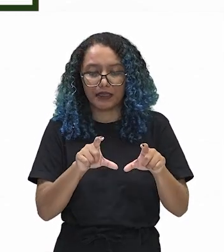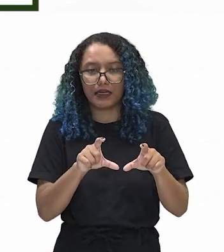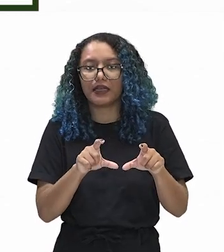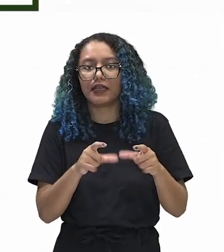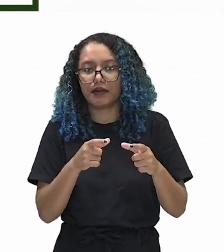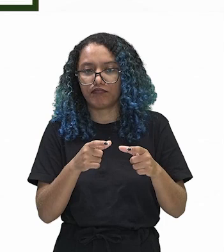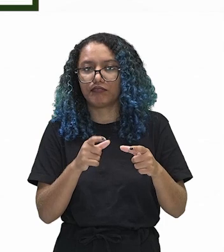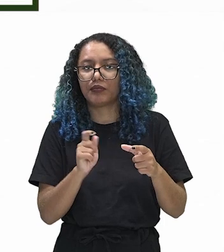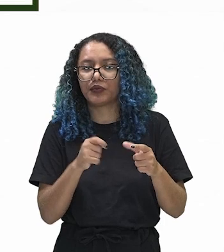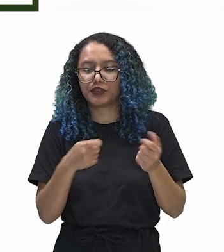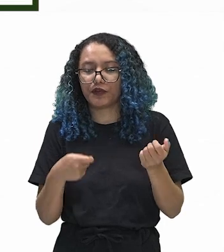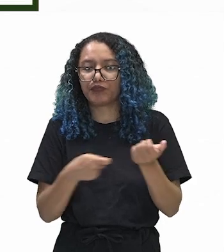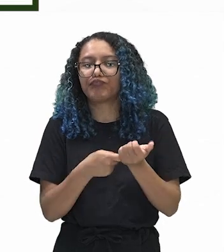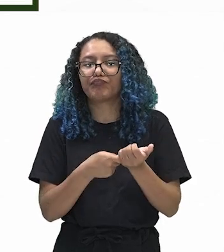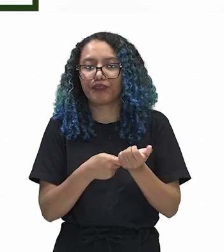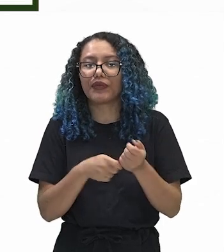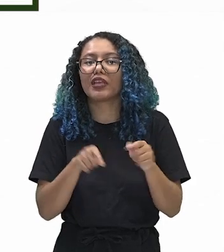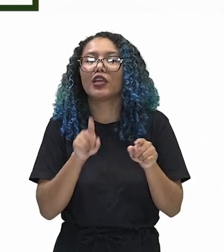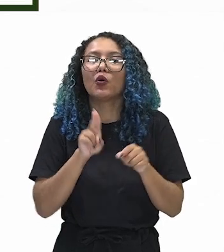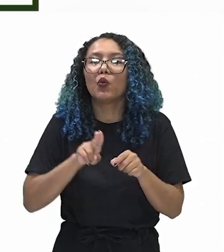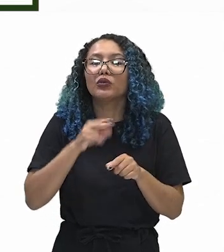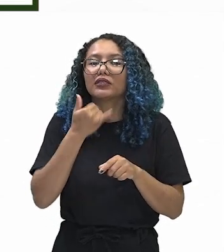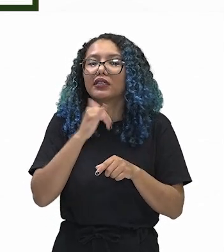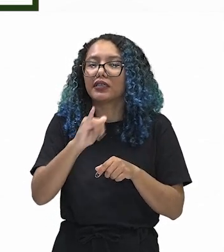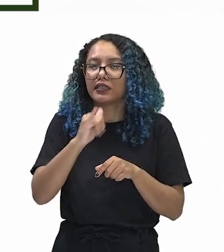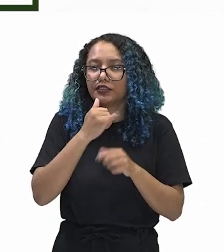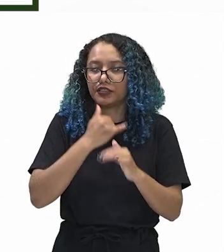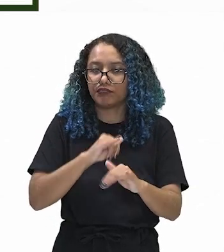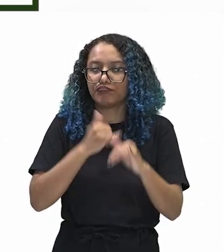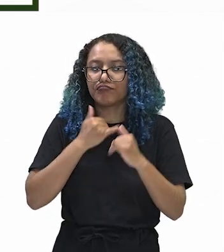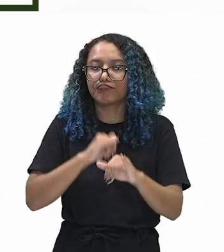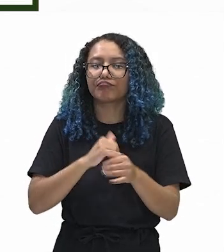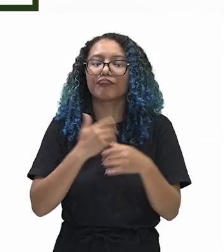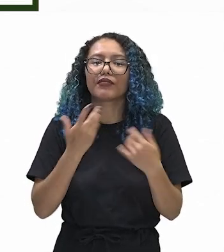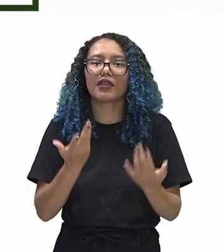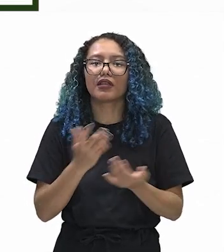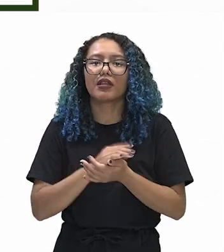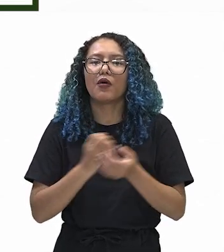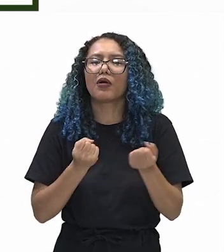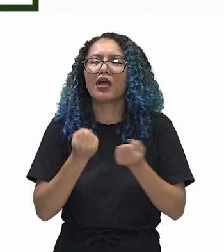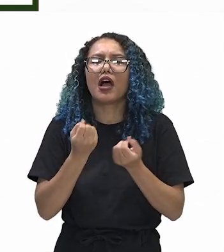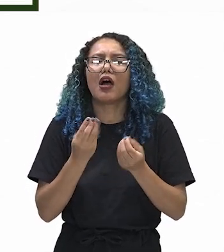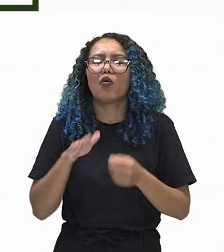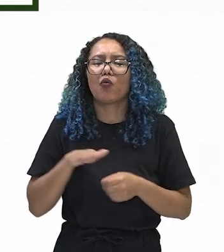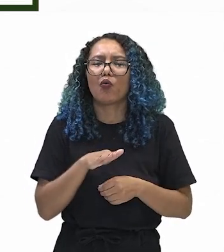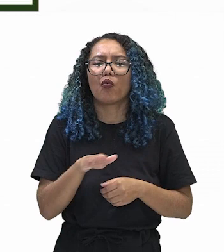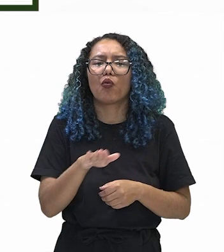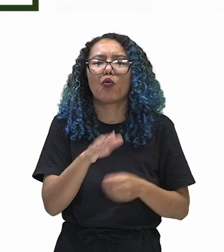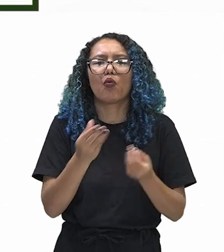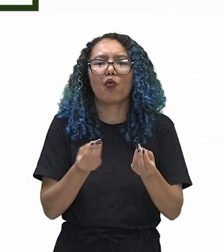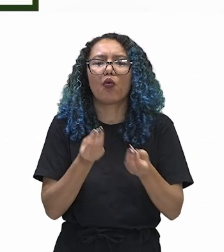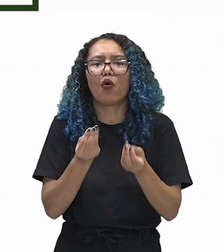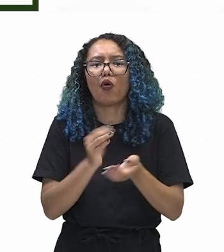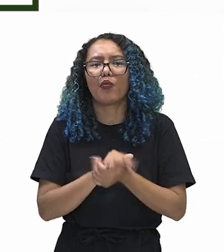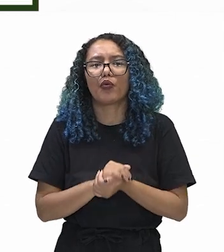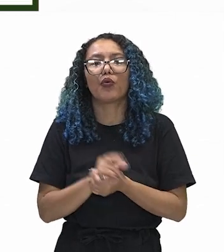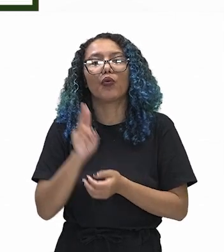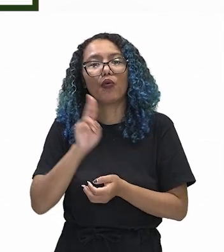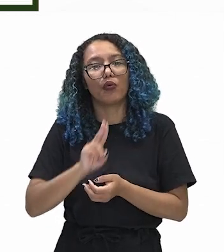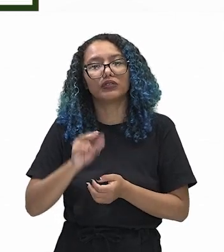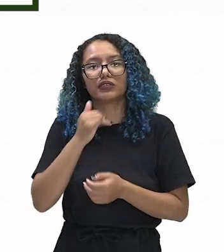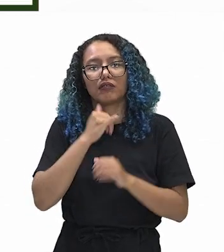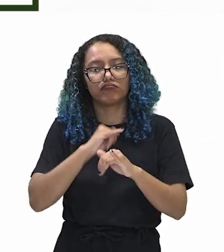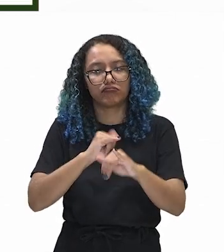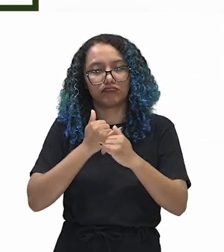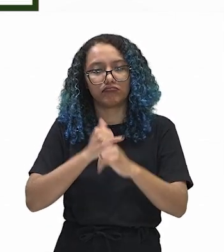elétrica. Preste atenção, pessoal. Esse carro vai passar a funcionar, então, a partir da energia elétrica, tá?